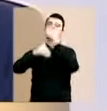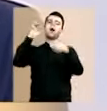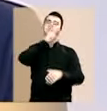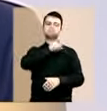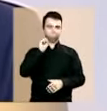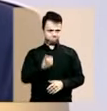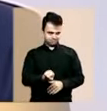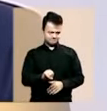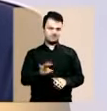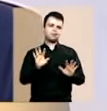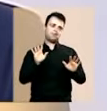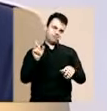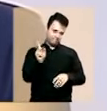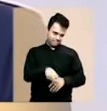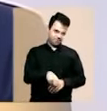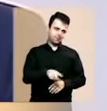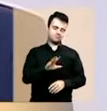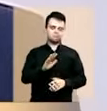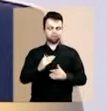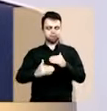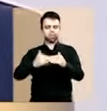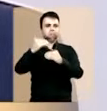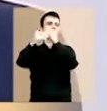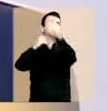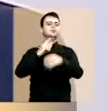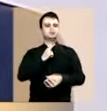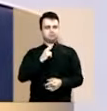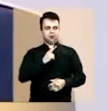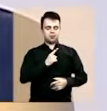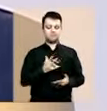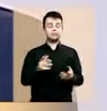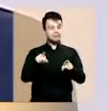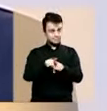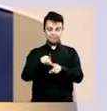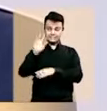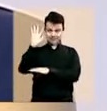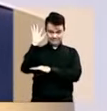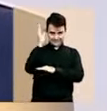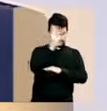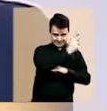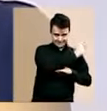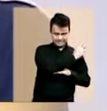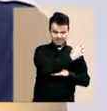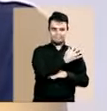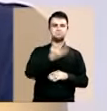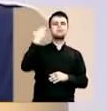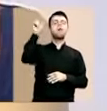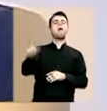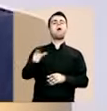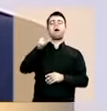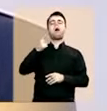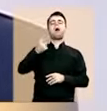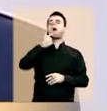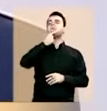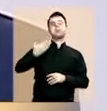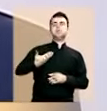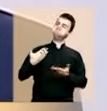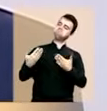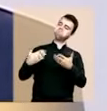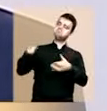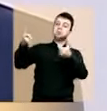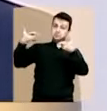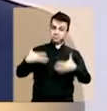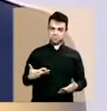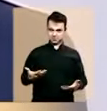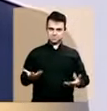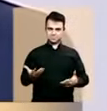Que todo mundo gostaria, né? Mas você tem um movimento, e na verdade a questão ambiental, falava com outro dia um amigo meu, é como a gravidade, né?